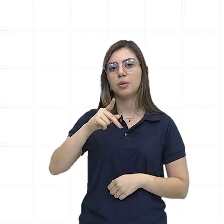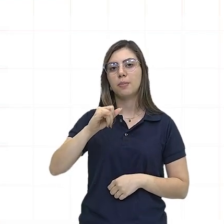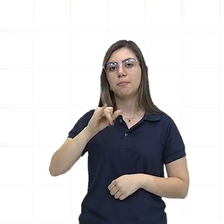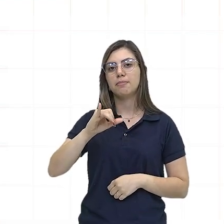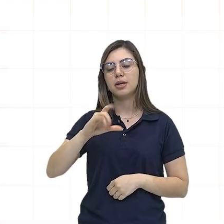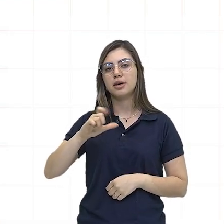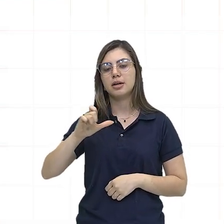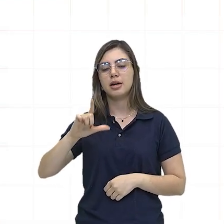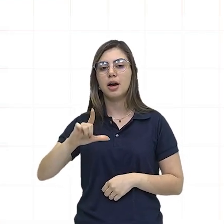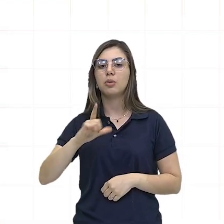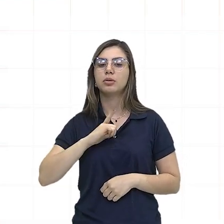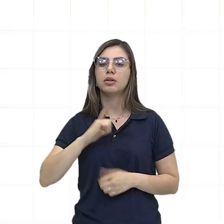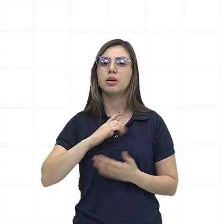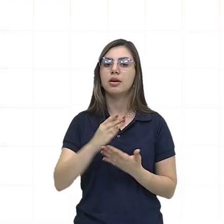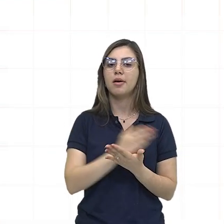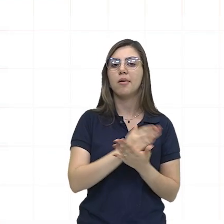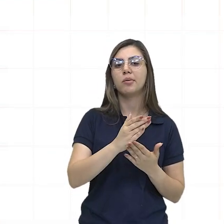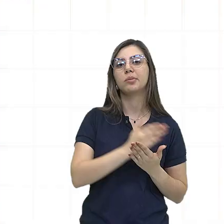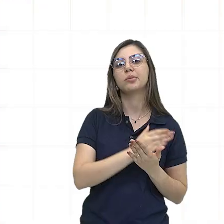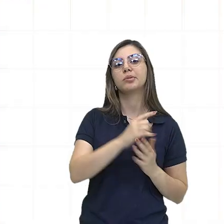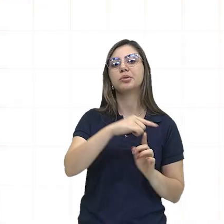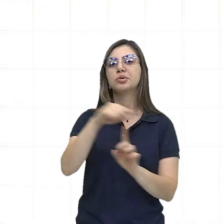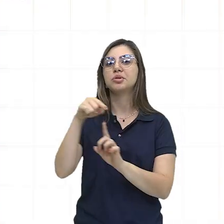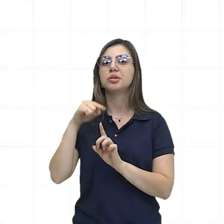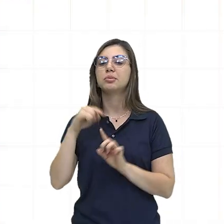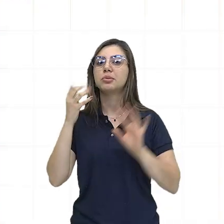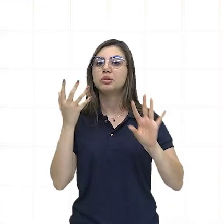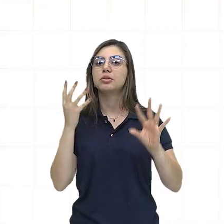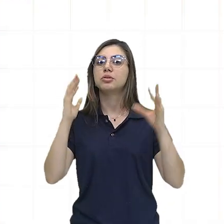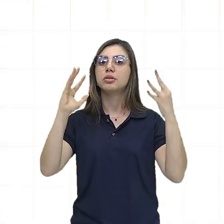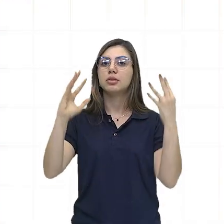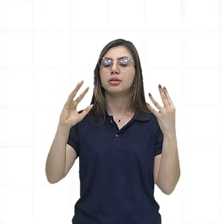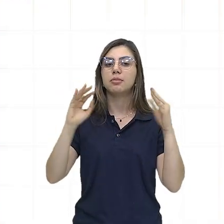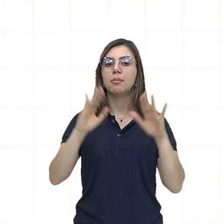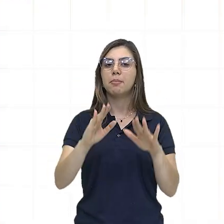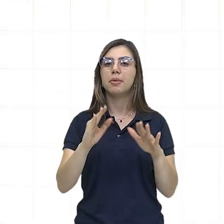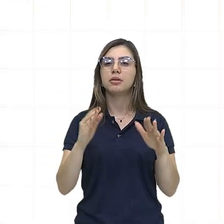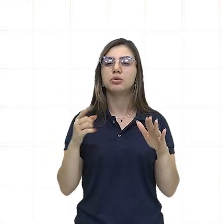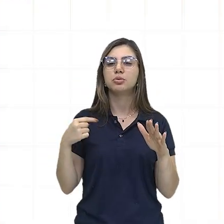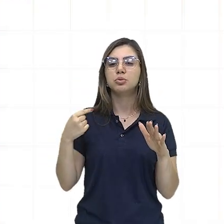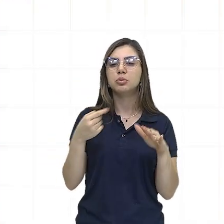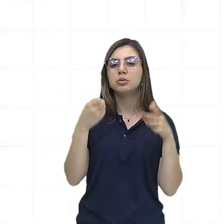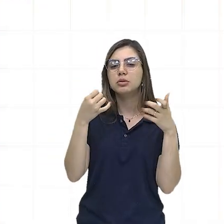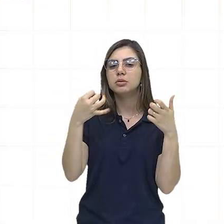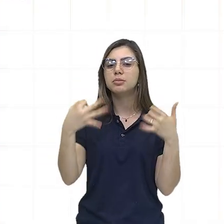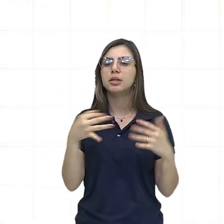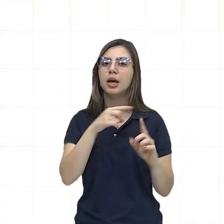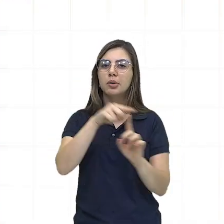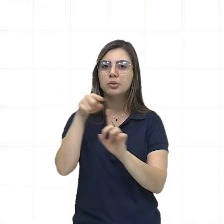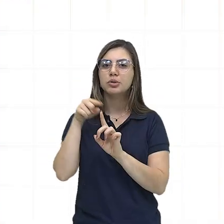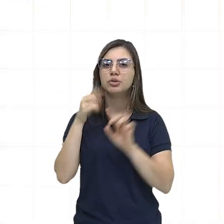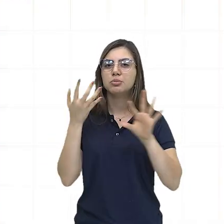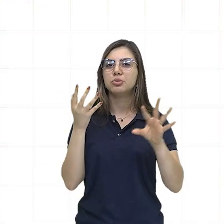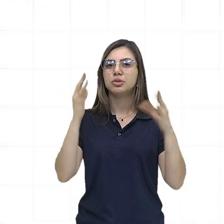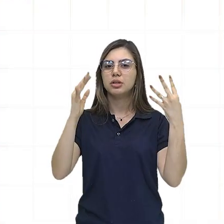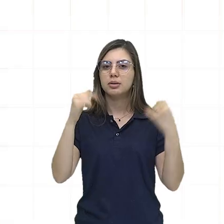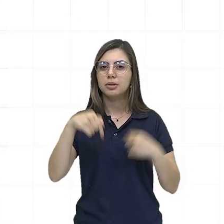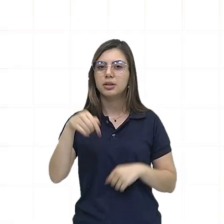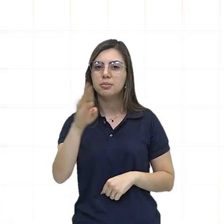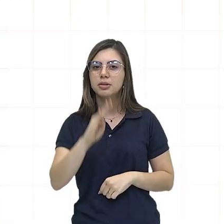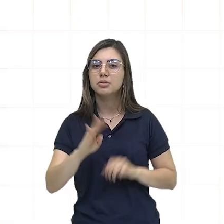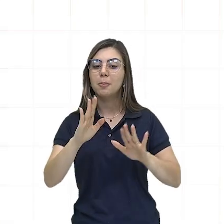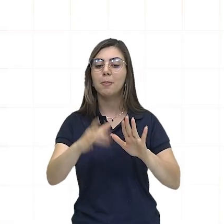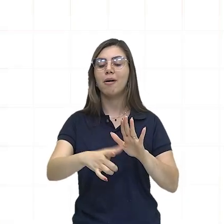alguns tipos climáticos. Mas nós precisamos entender, antes de nós falarmos dos tipos de climas